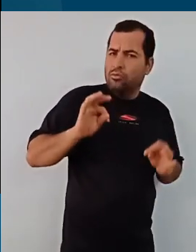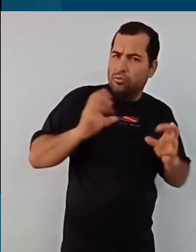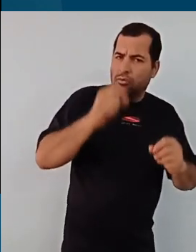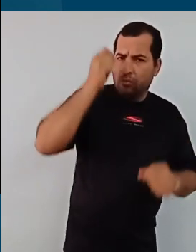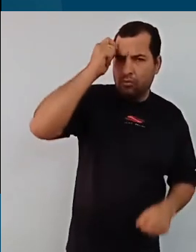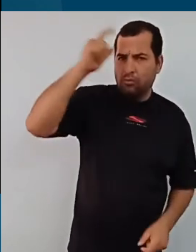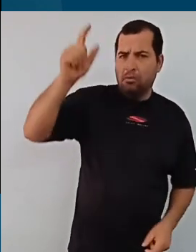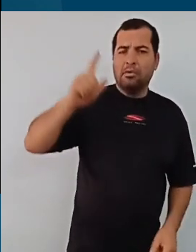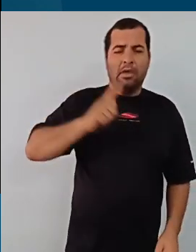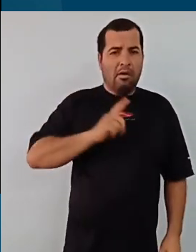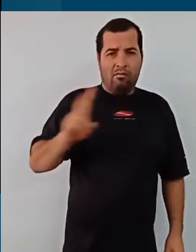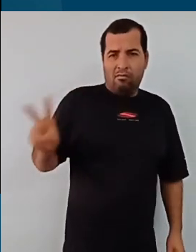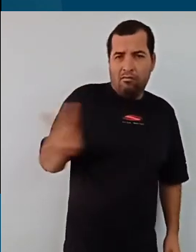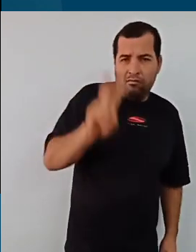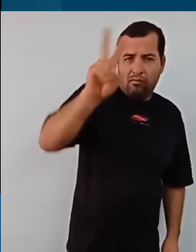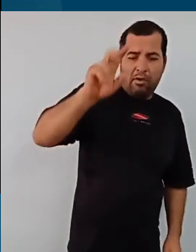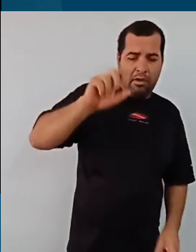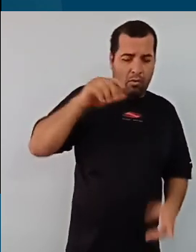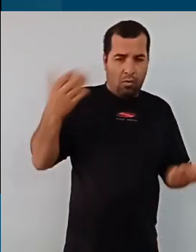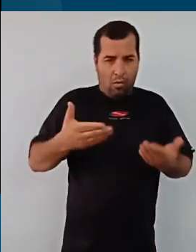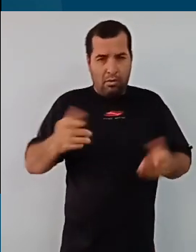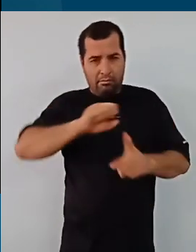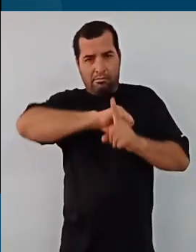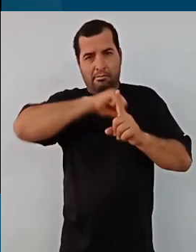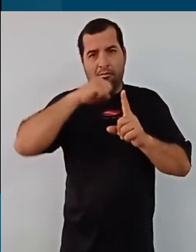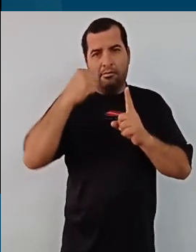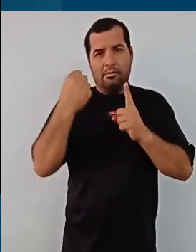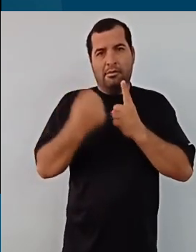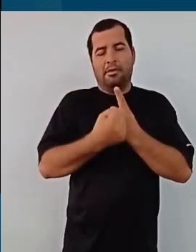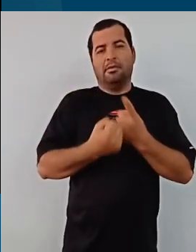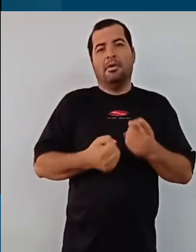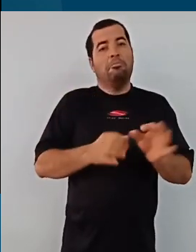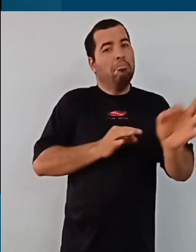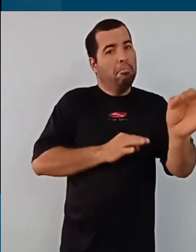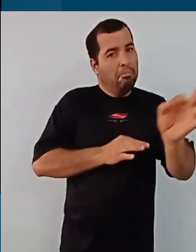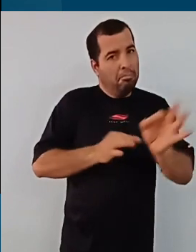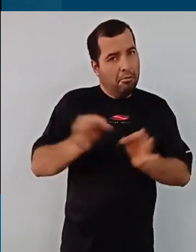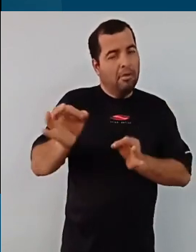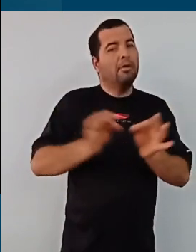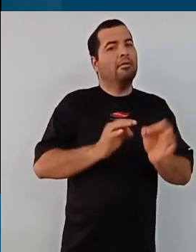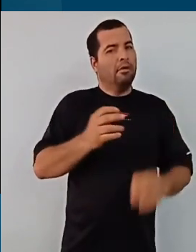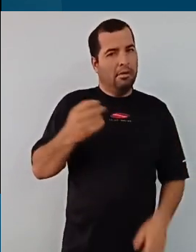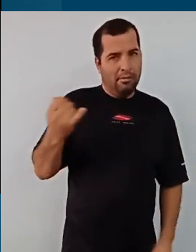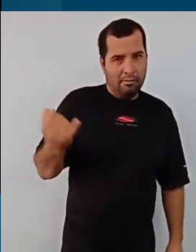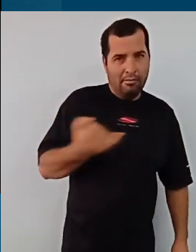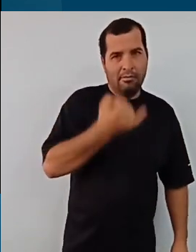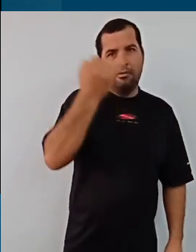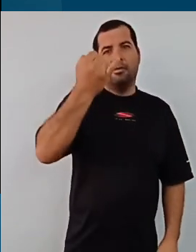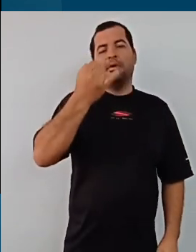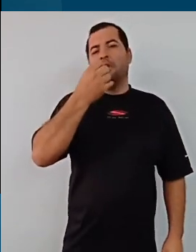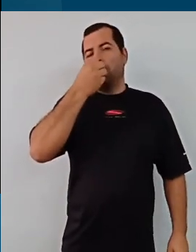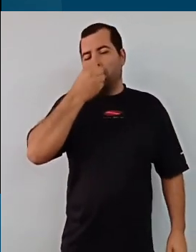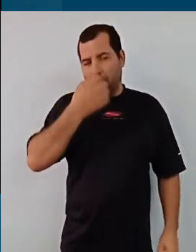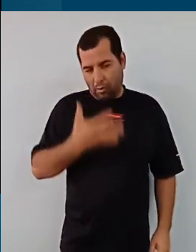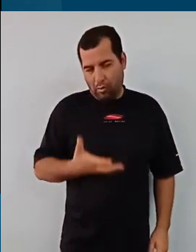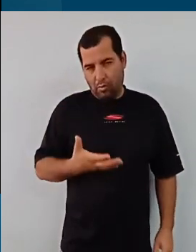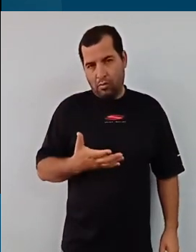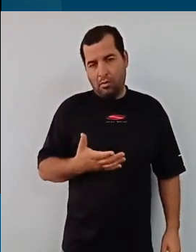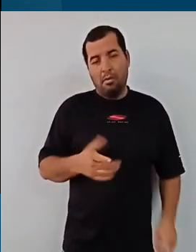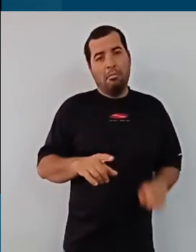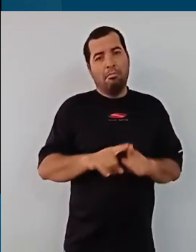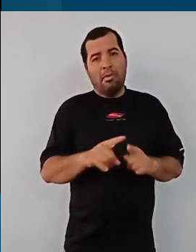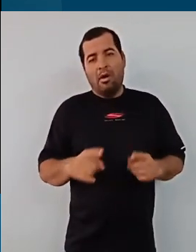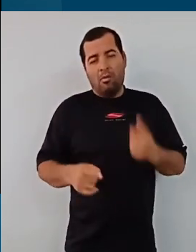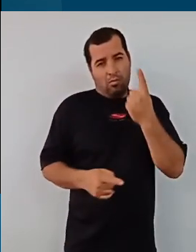validado e valoroso na nossa sociedade. Então, projetos é muito legal, é muito positivo, mas não